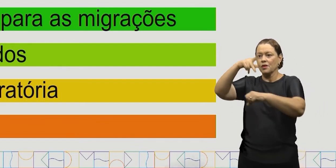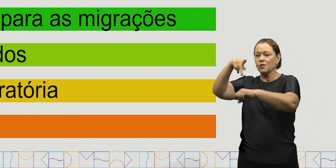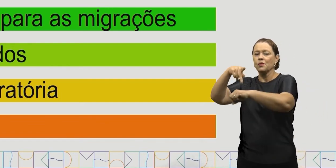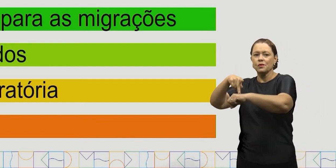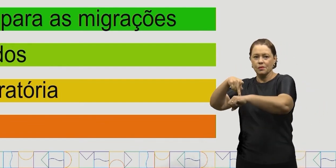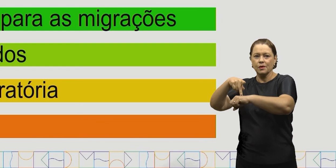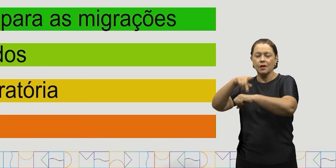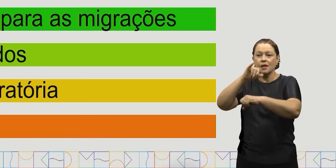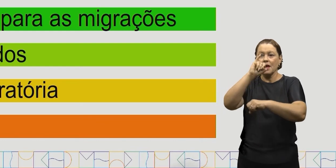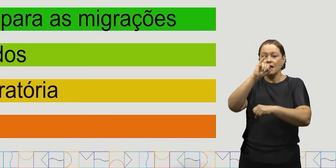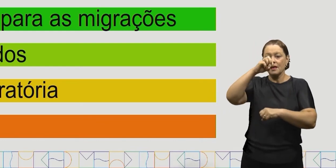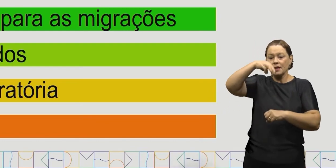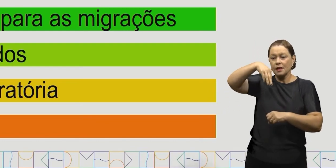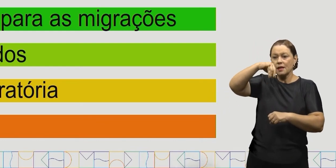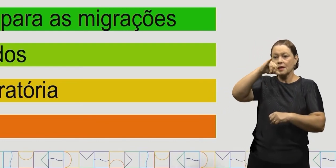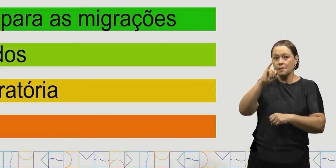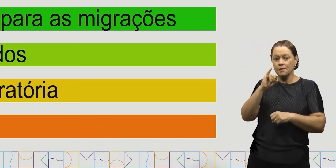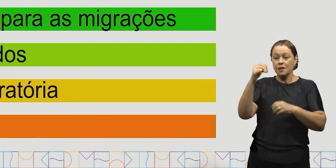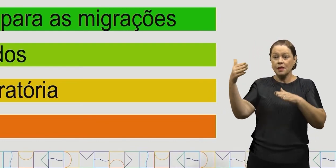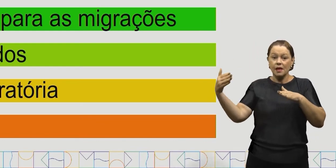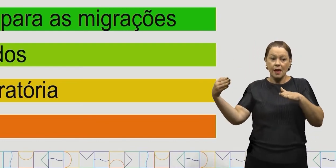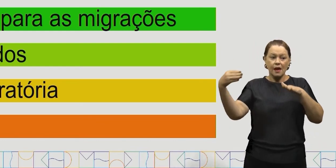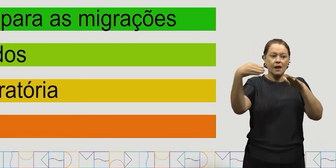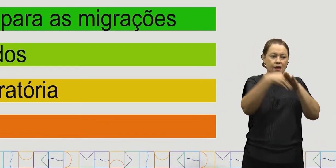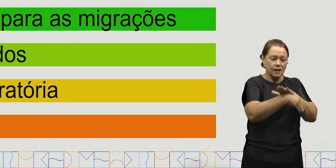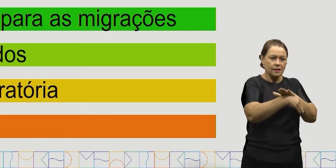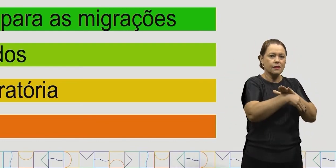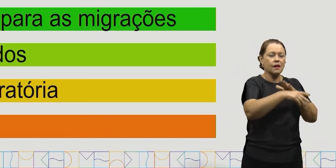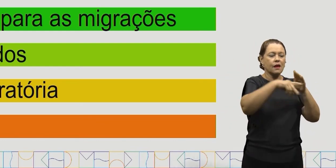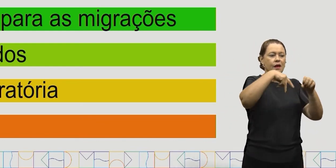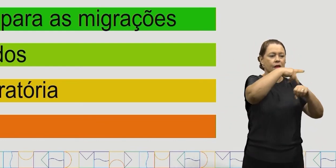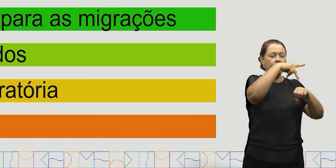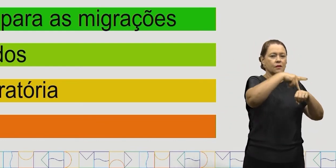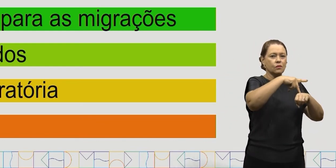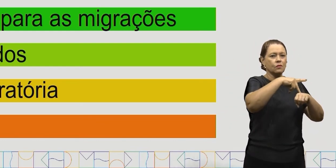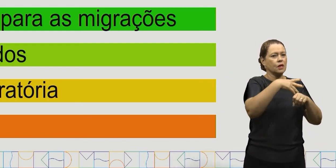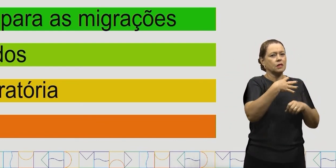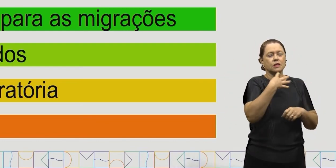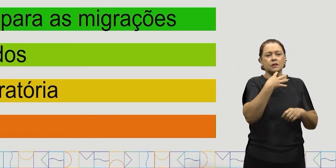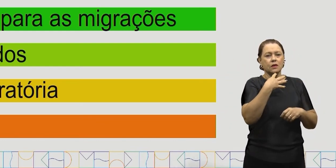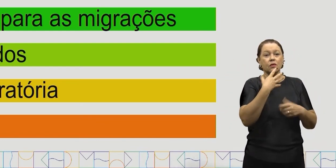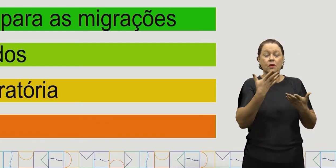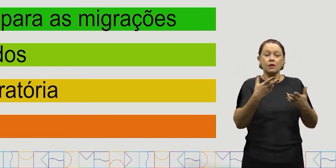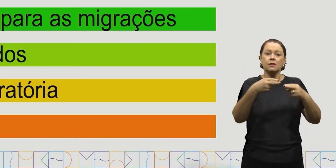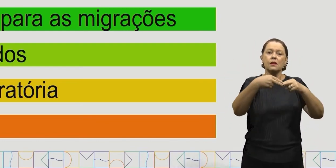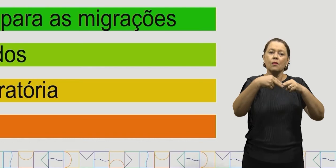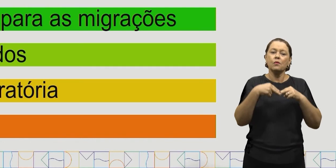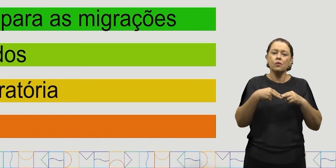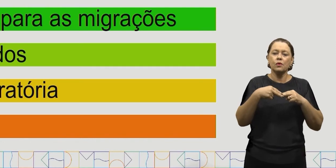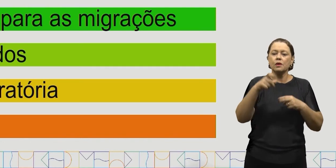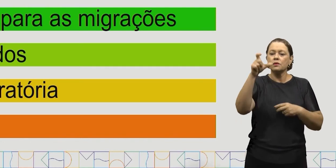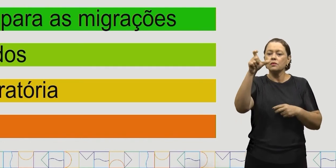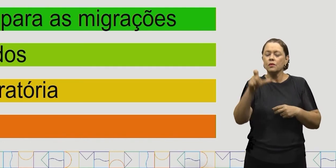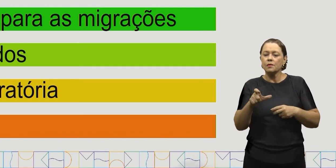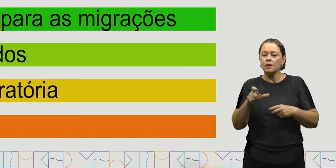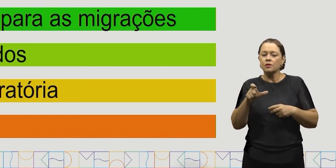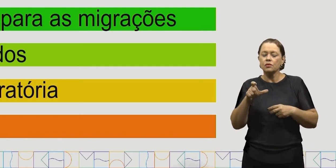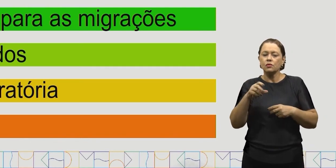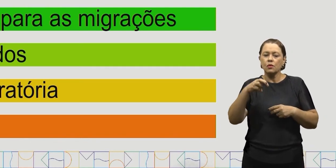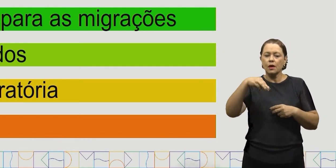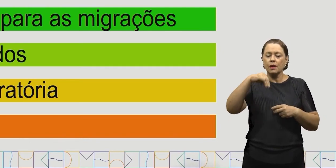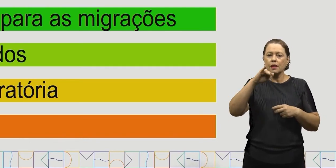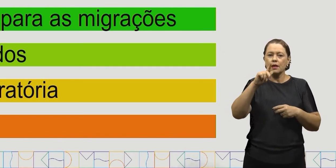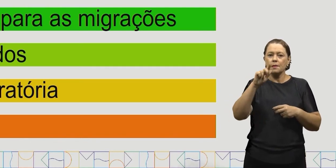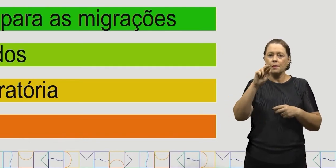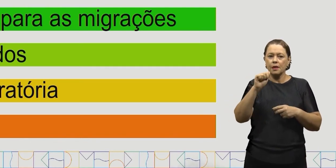outro, e a imigração, que é a entrada de pessoas em um país estrangeiro. Sendo assim, uma pessoa que migra